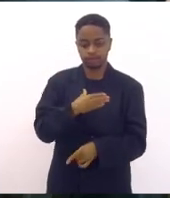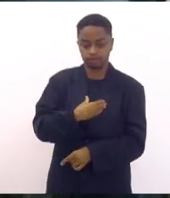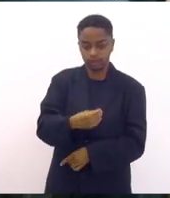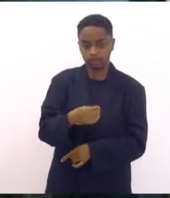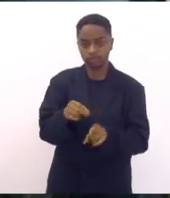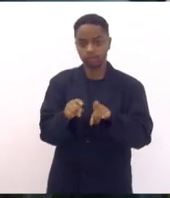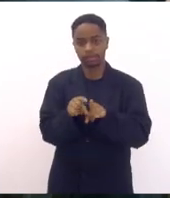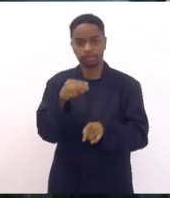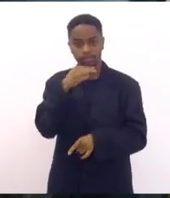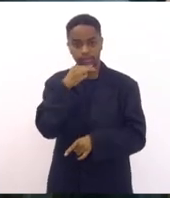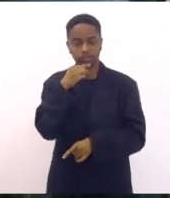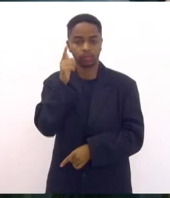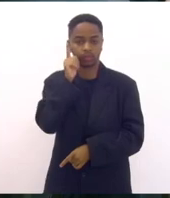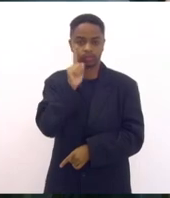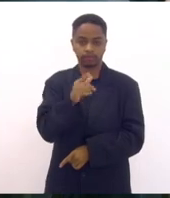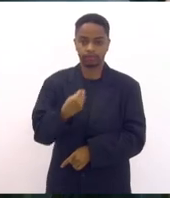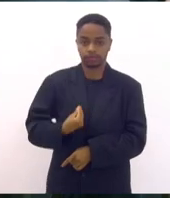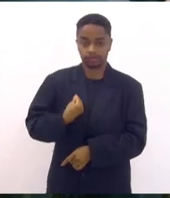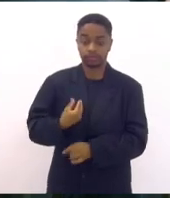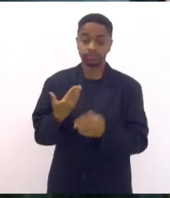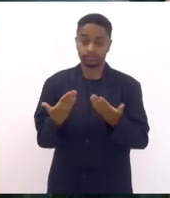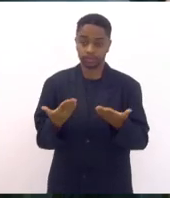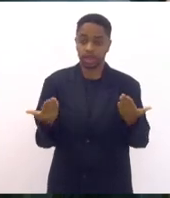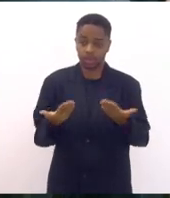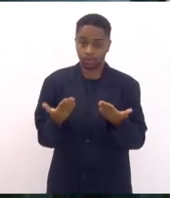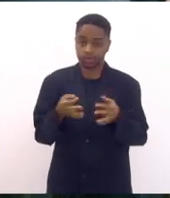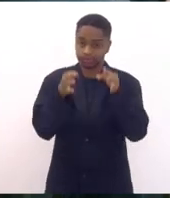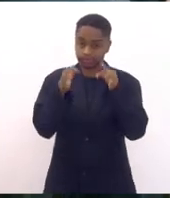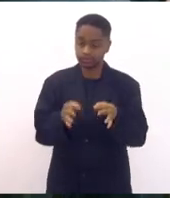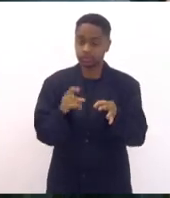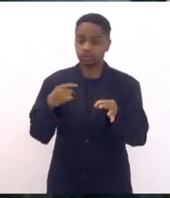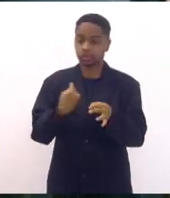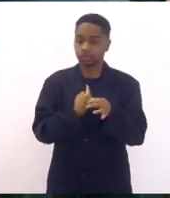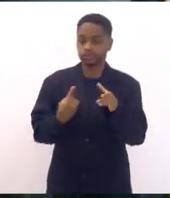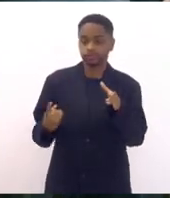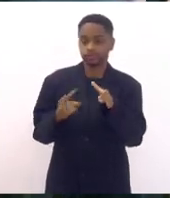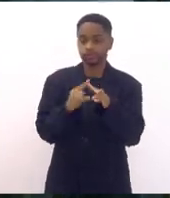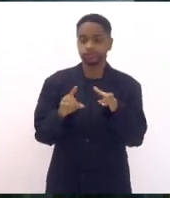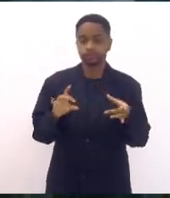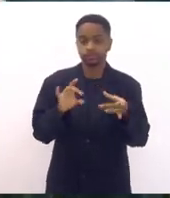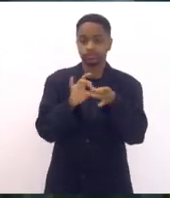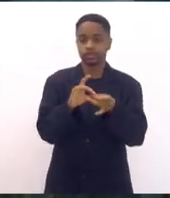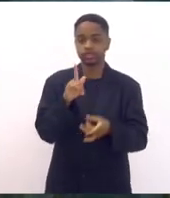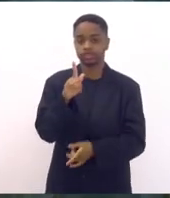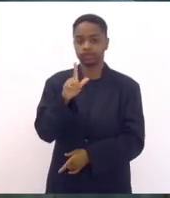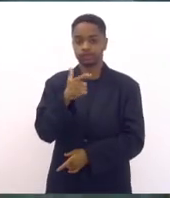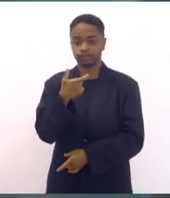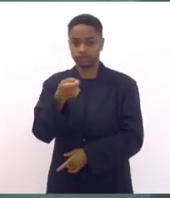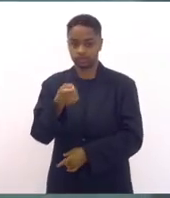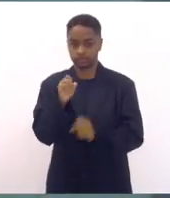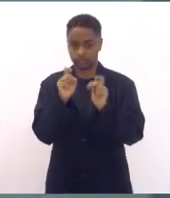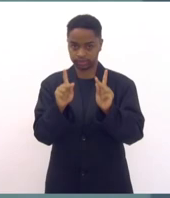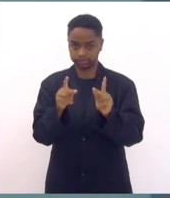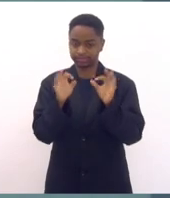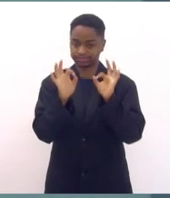possam viver então agora Confirmado estamos no G20 Tá